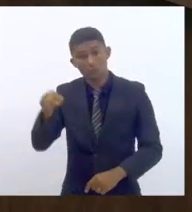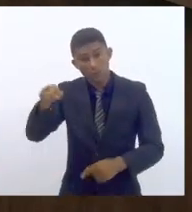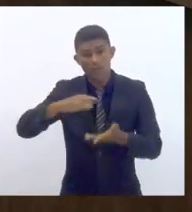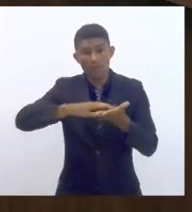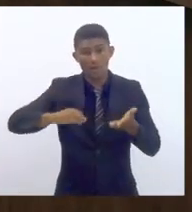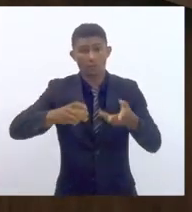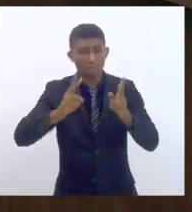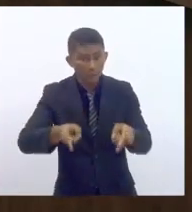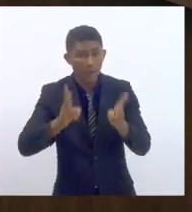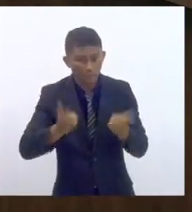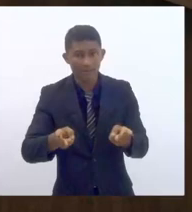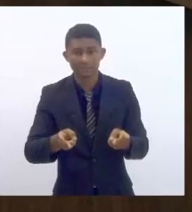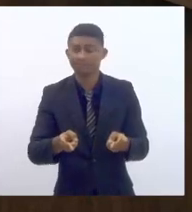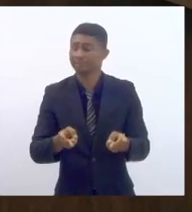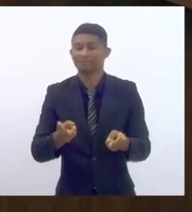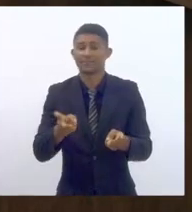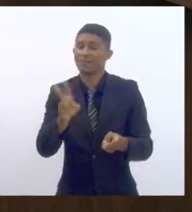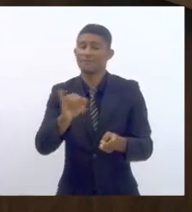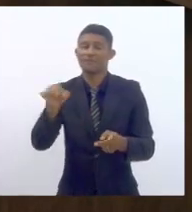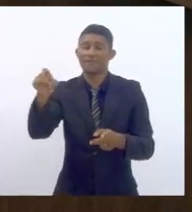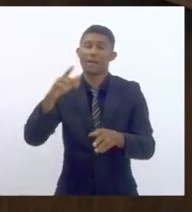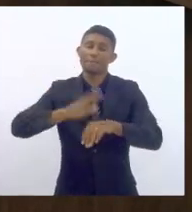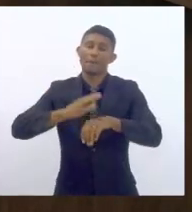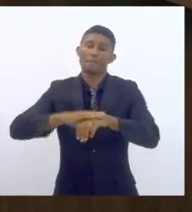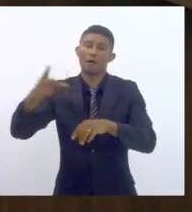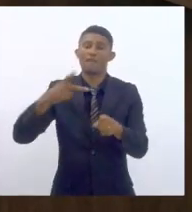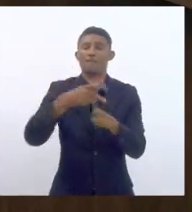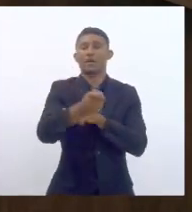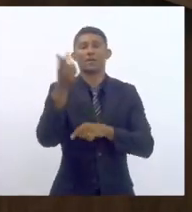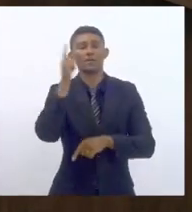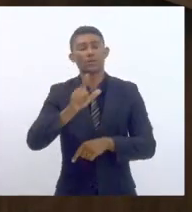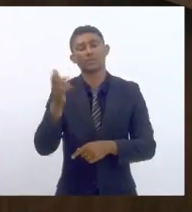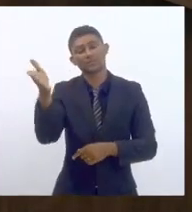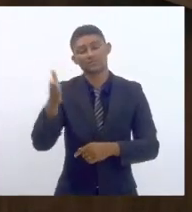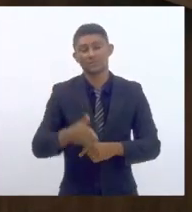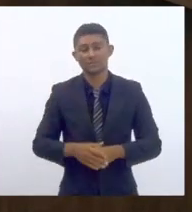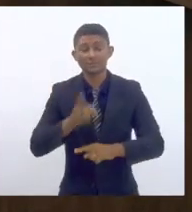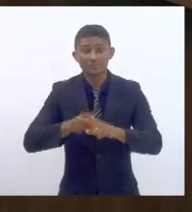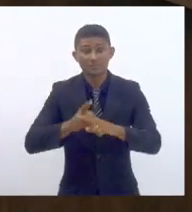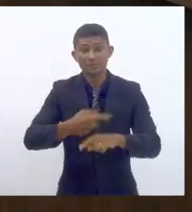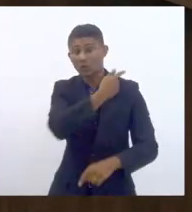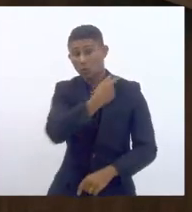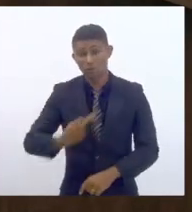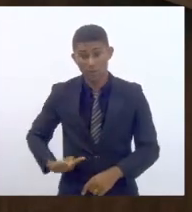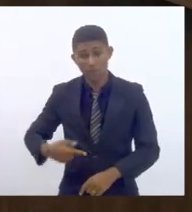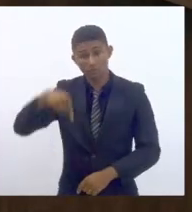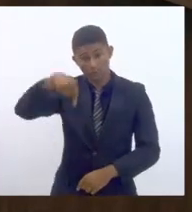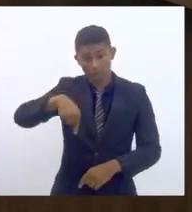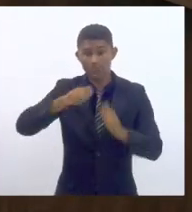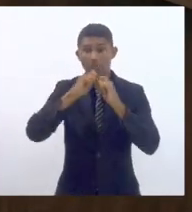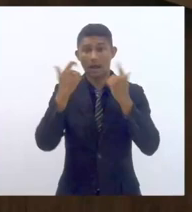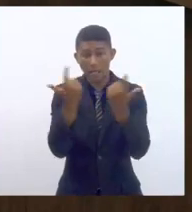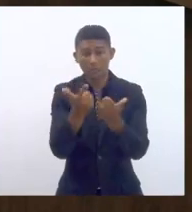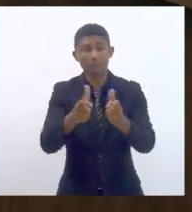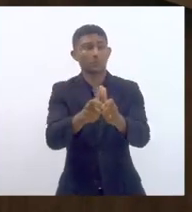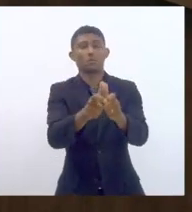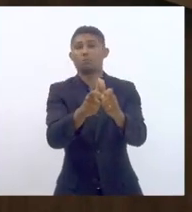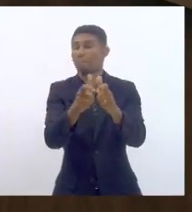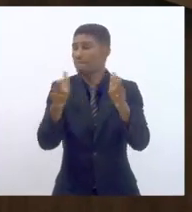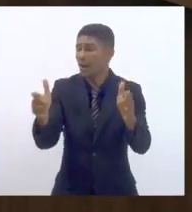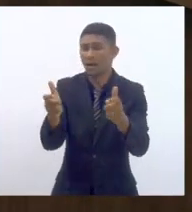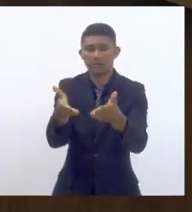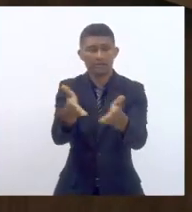veto, ele vai ganhar aqui dentro. Ele vai ganhar, porque o governo tem a maioria. O que a gente está